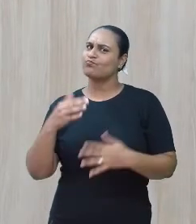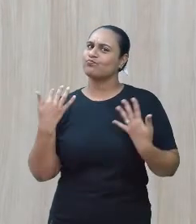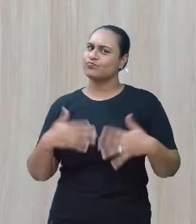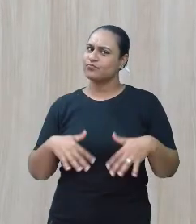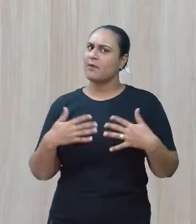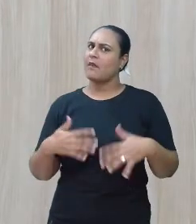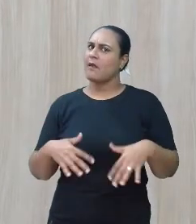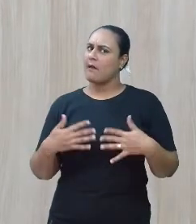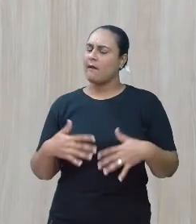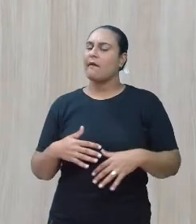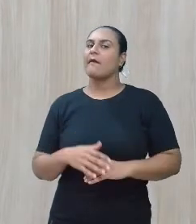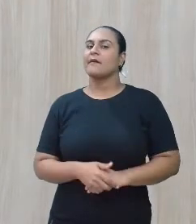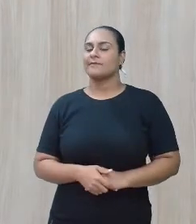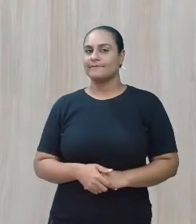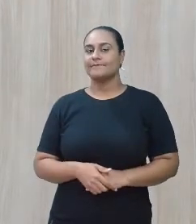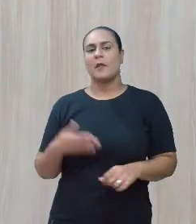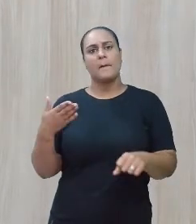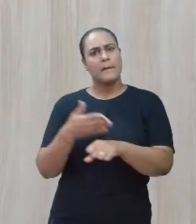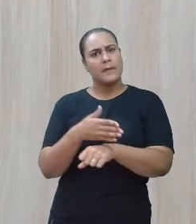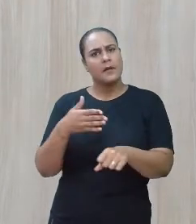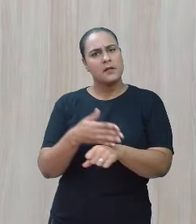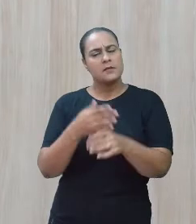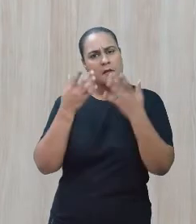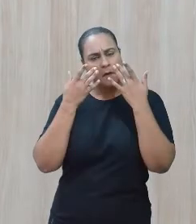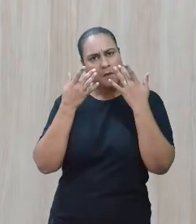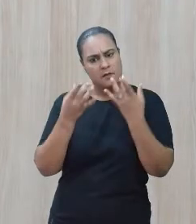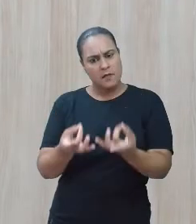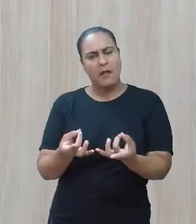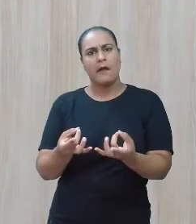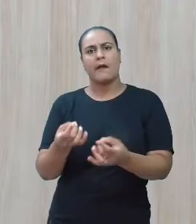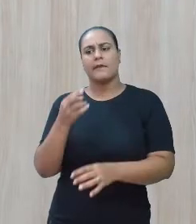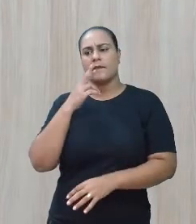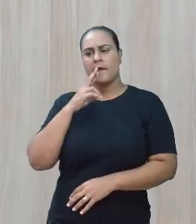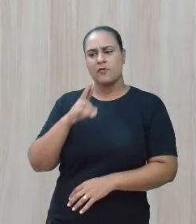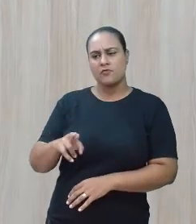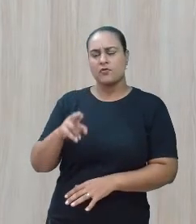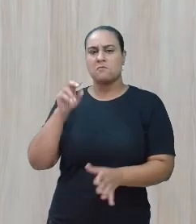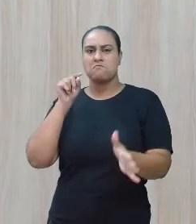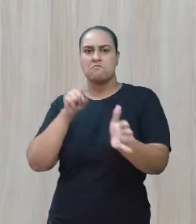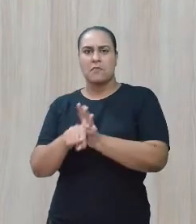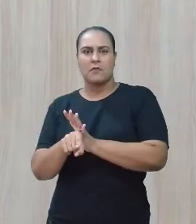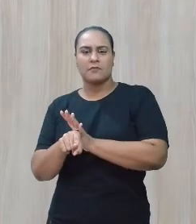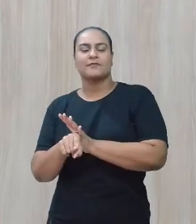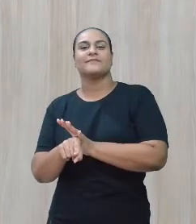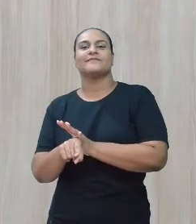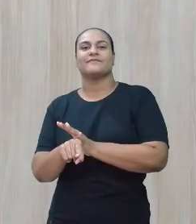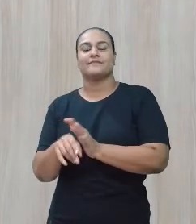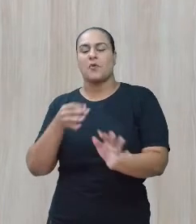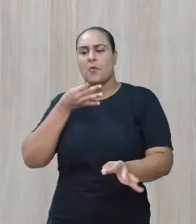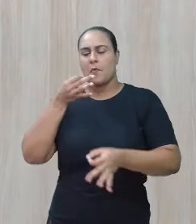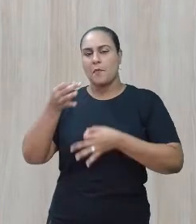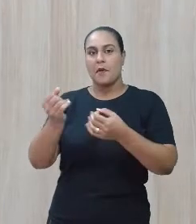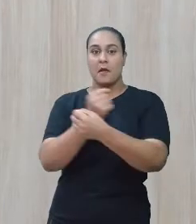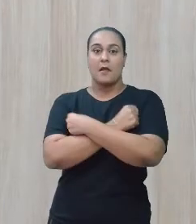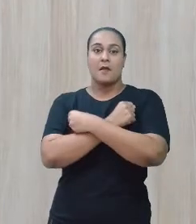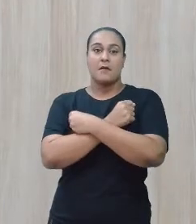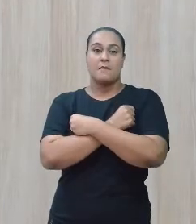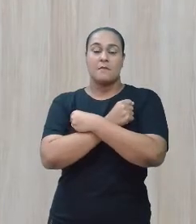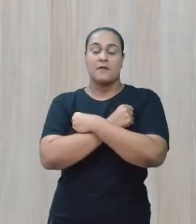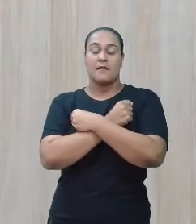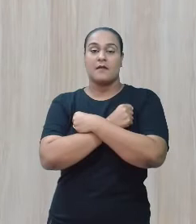deste canal, né? Estejam aí, olha, ligadinhos, respondendo, perguntando, tá? Então, um abração para todos